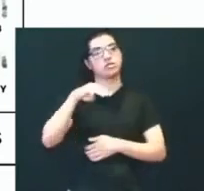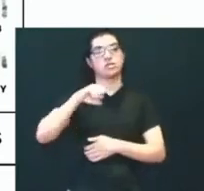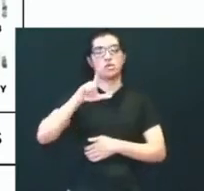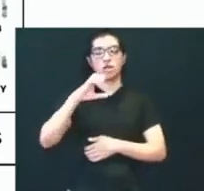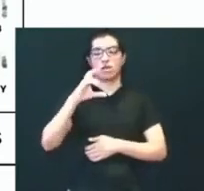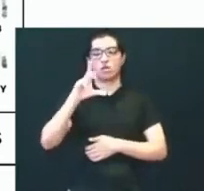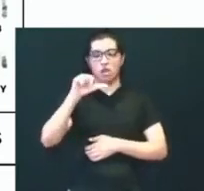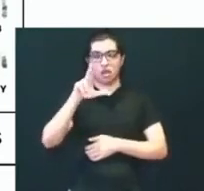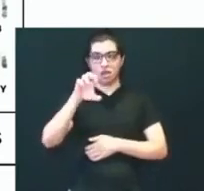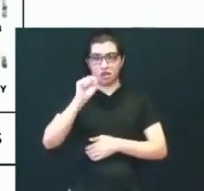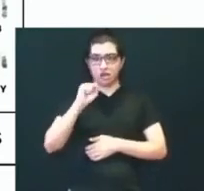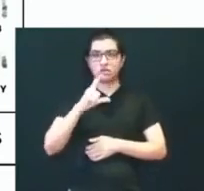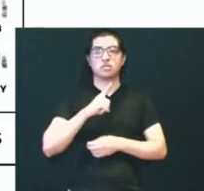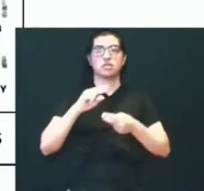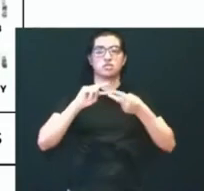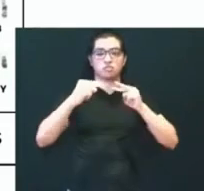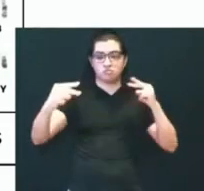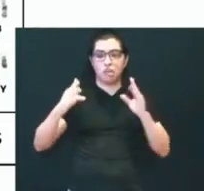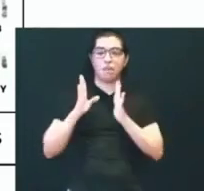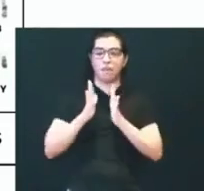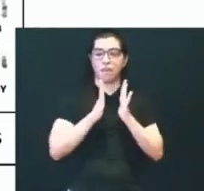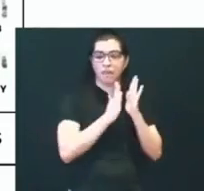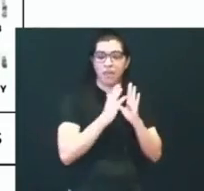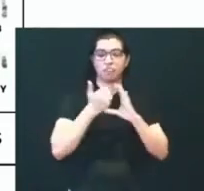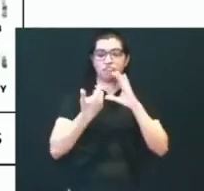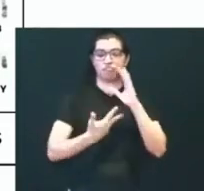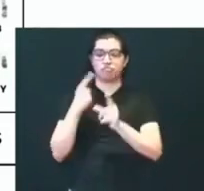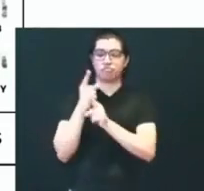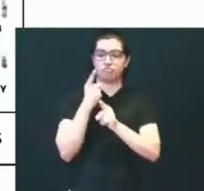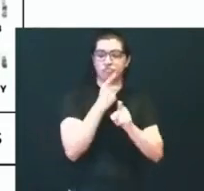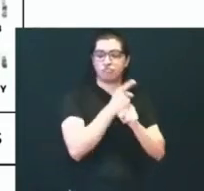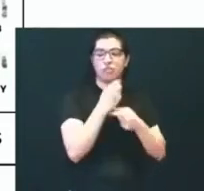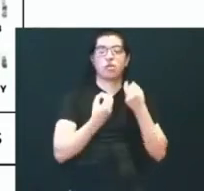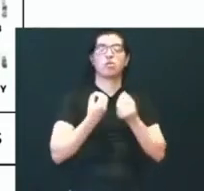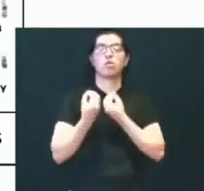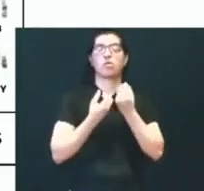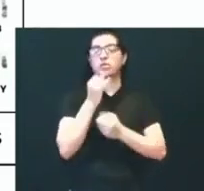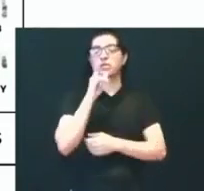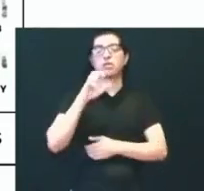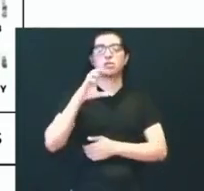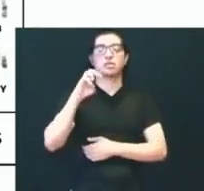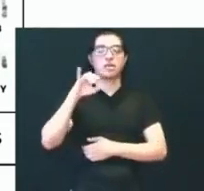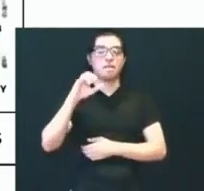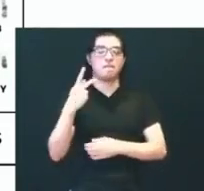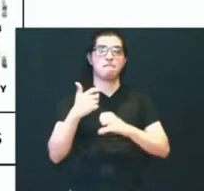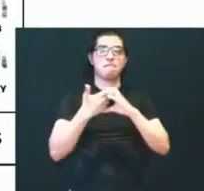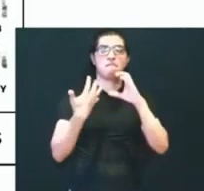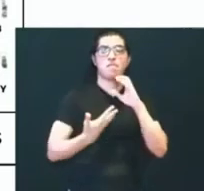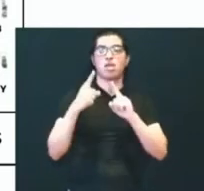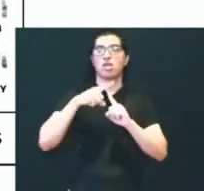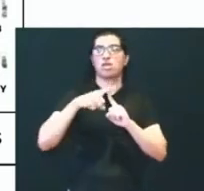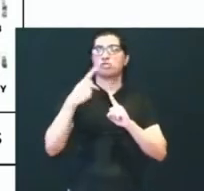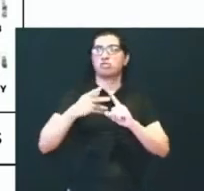sequenciamento genético, permitem caracterizar como essa leucemia é. Qual é o